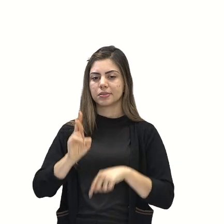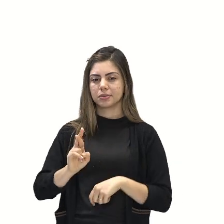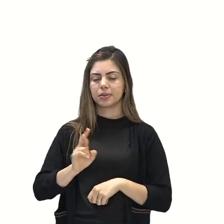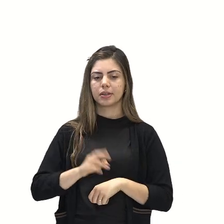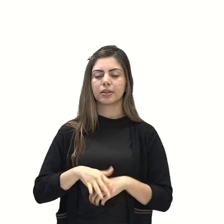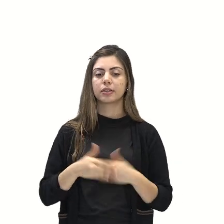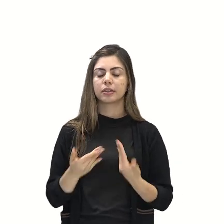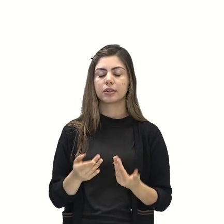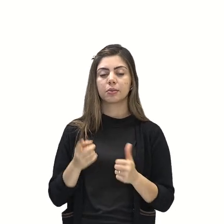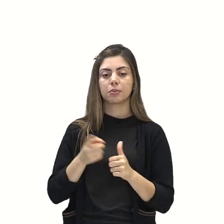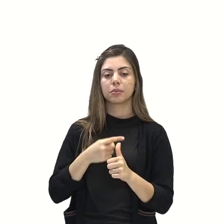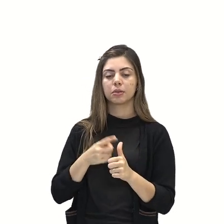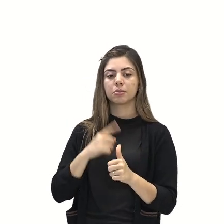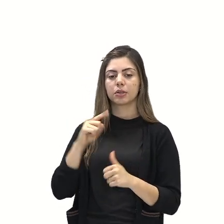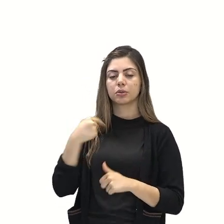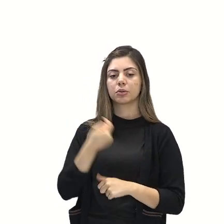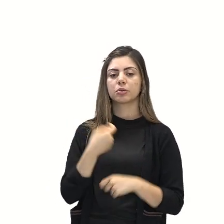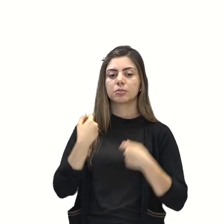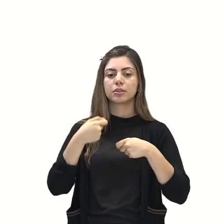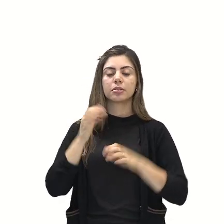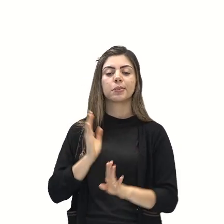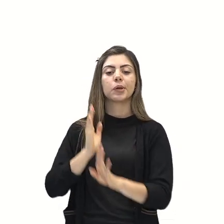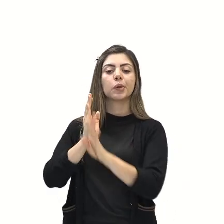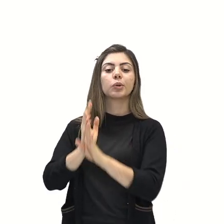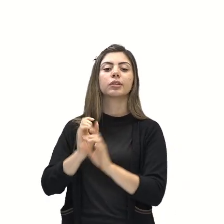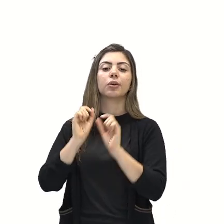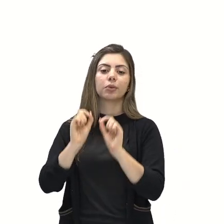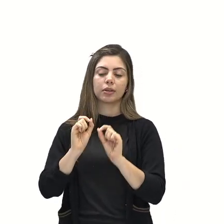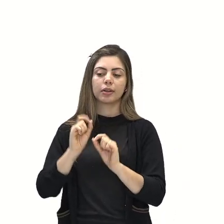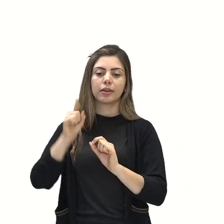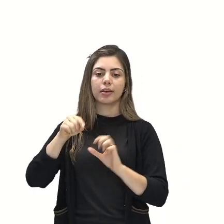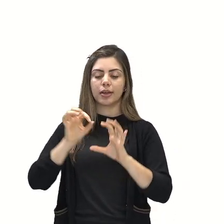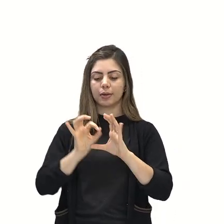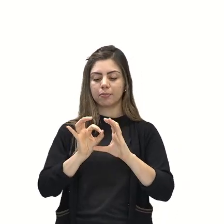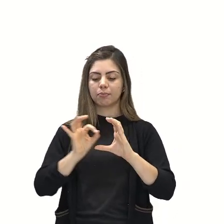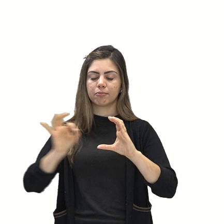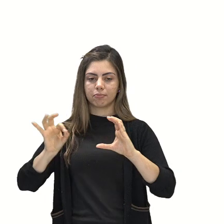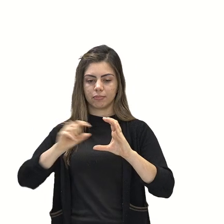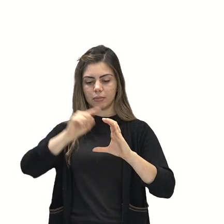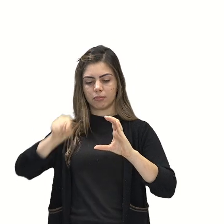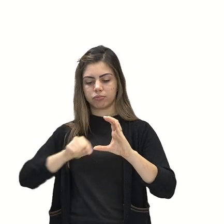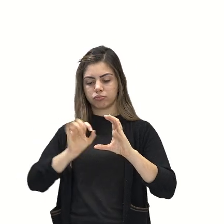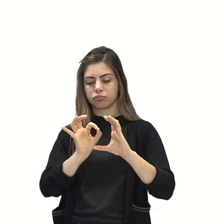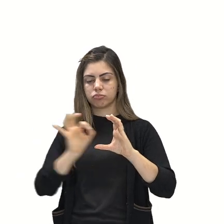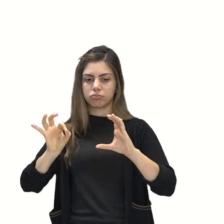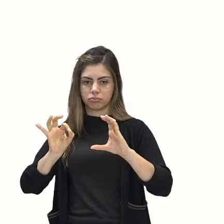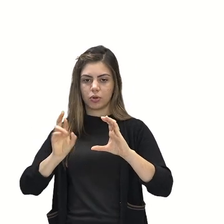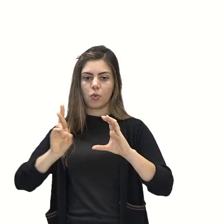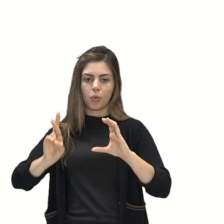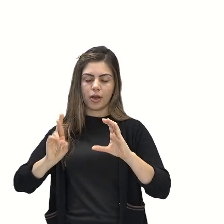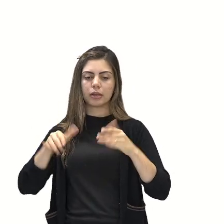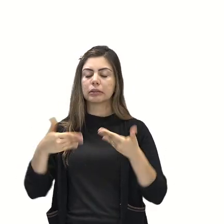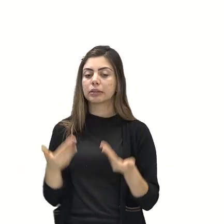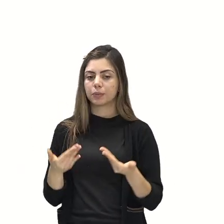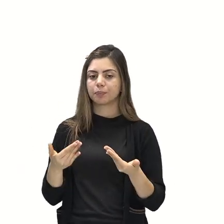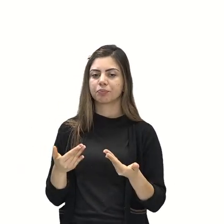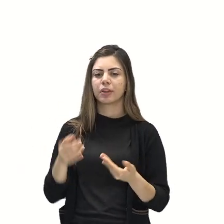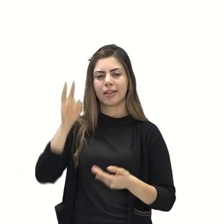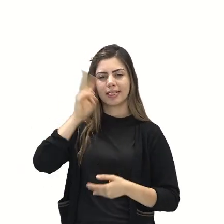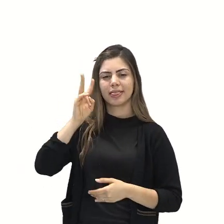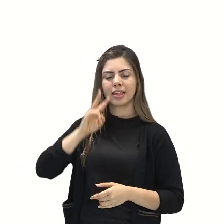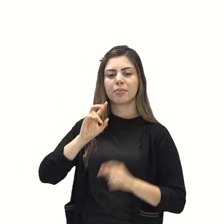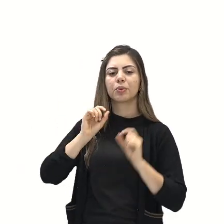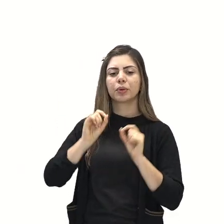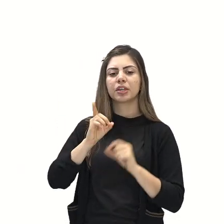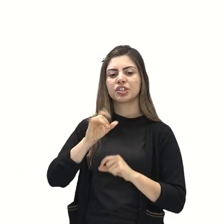precisamos primeiro determinar o raio. Beleza? Então, vamos lá. Quanto que é o diâmetro? O diâmetro é